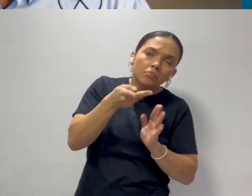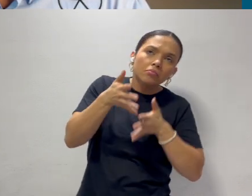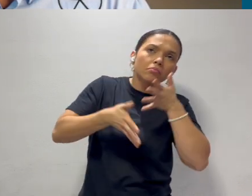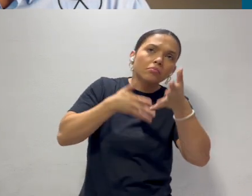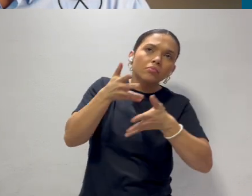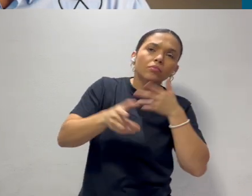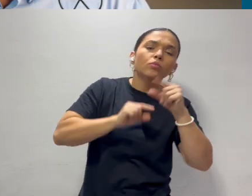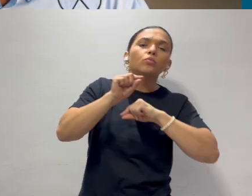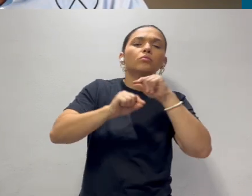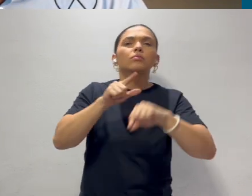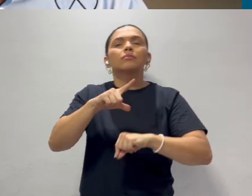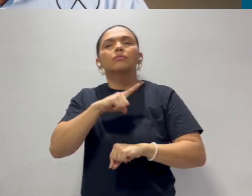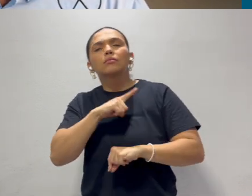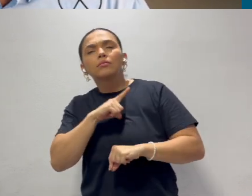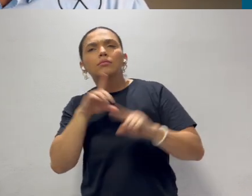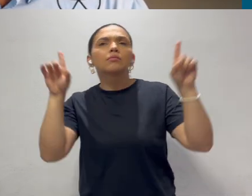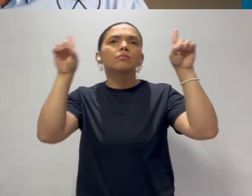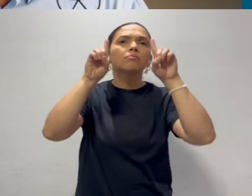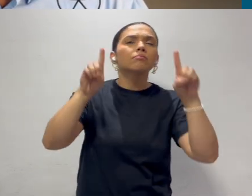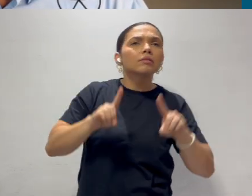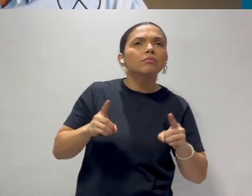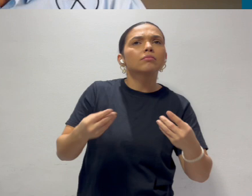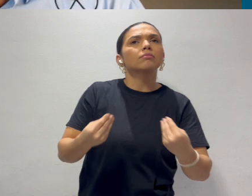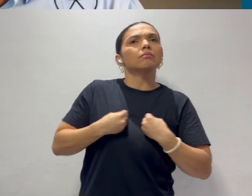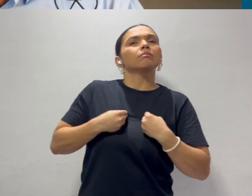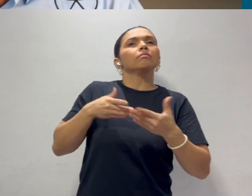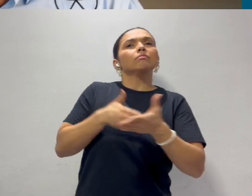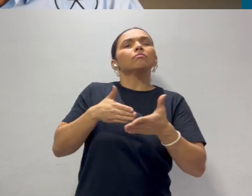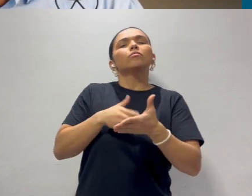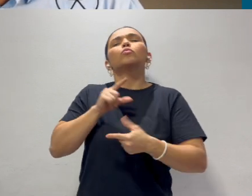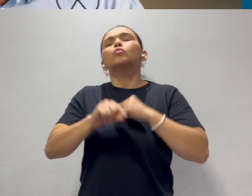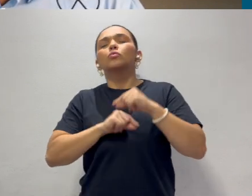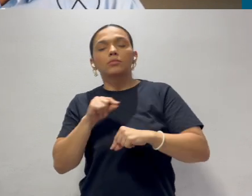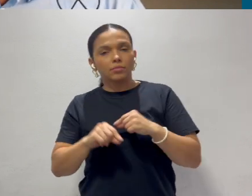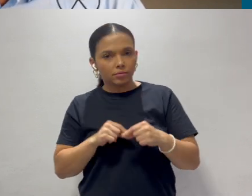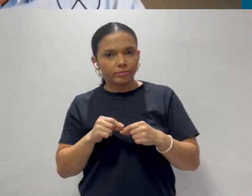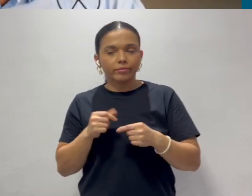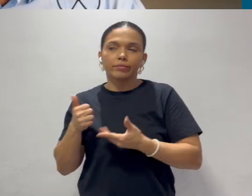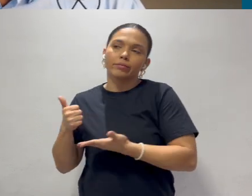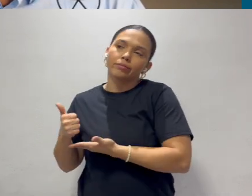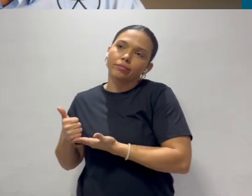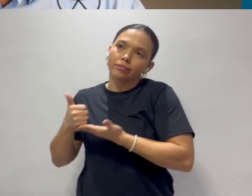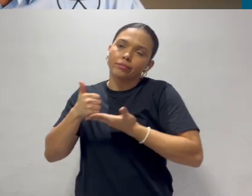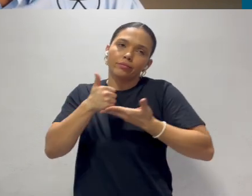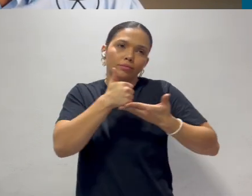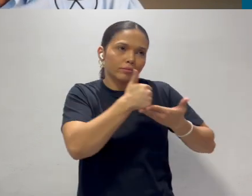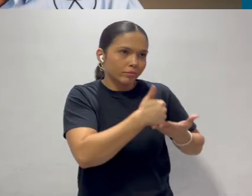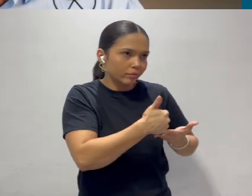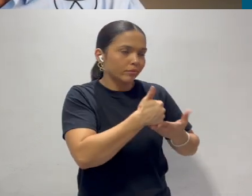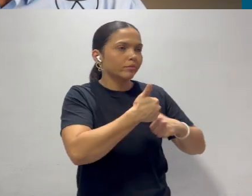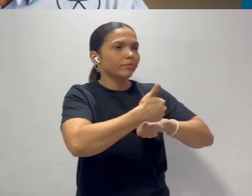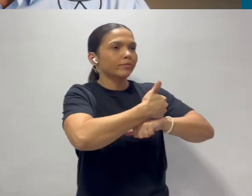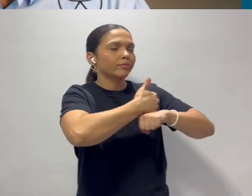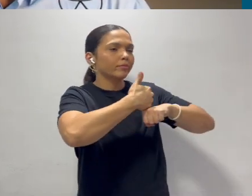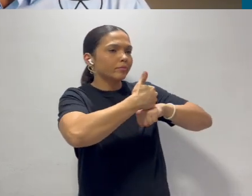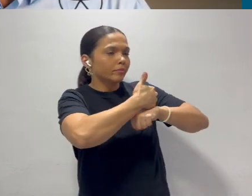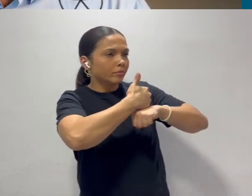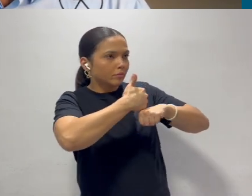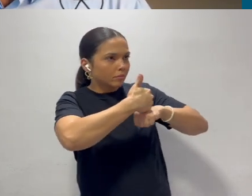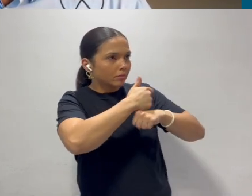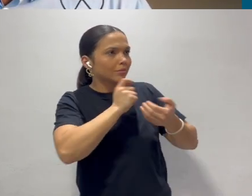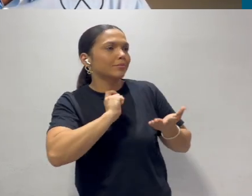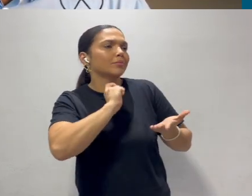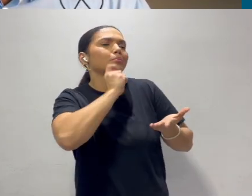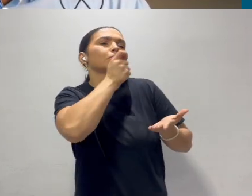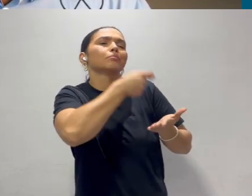você tem, o que essa deficiência está causando em você. E aí leva o cliente a passar num